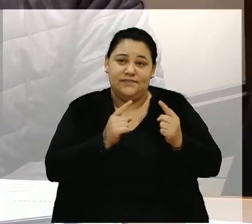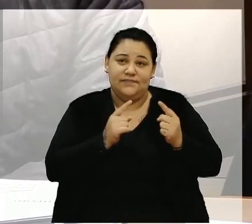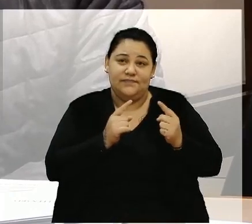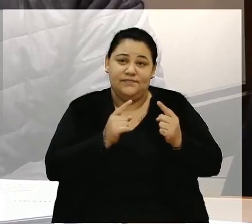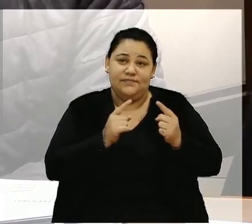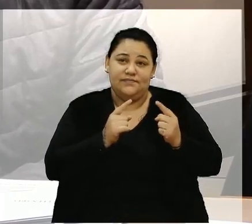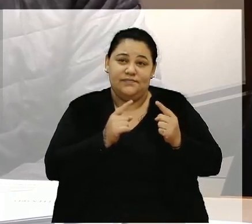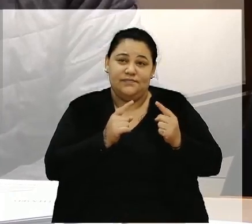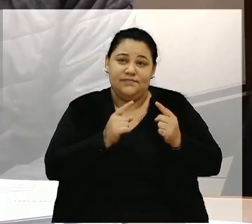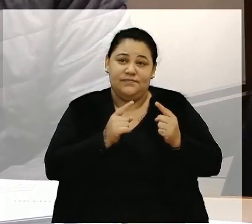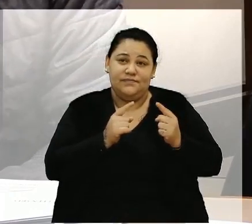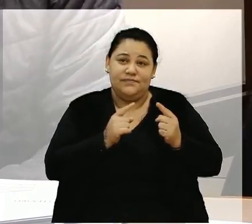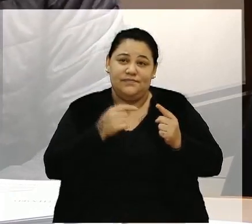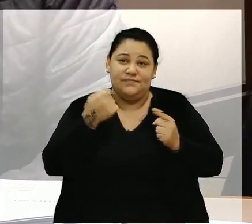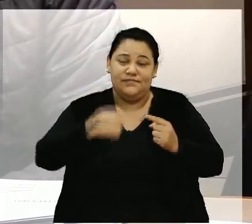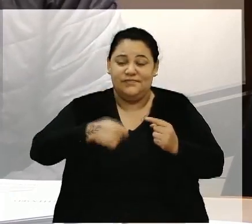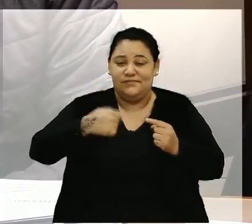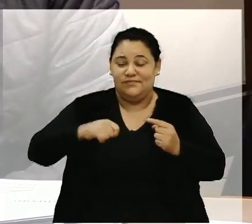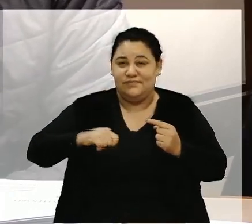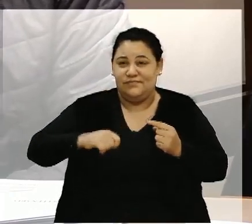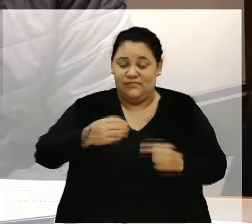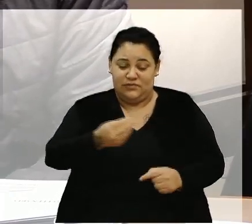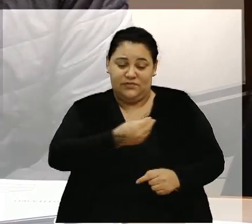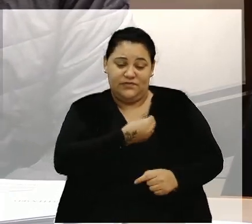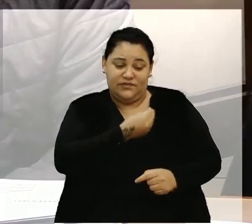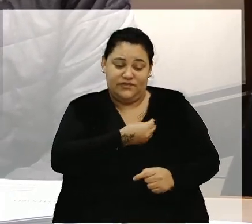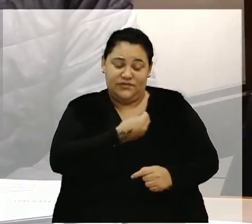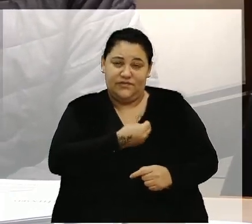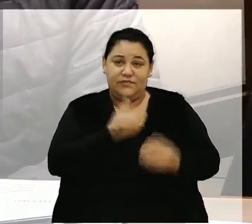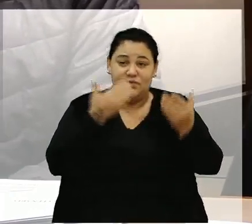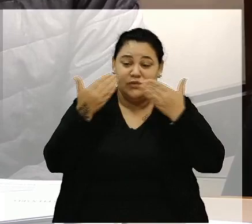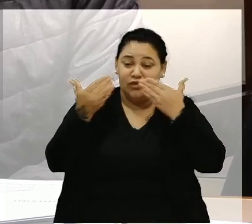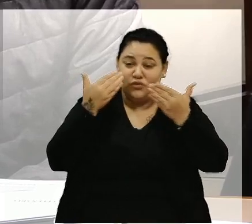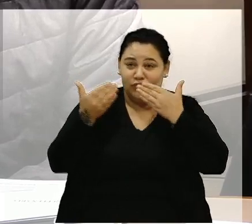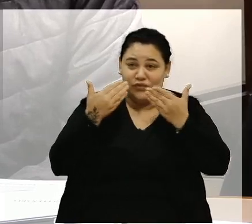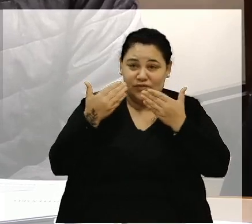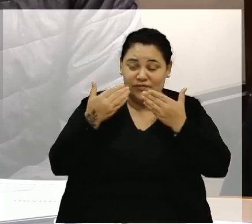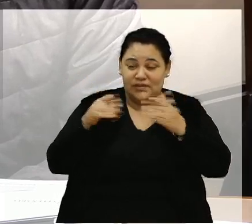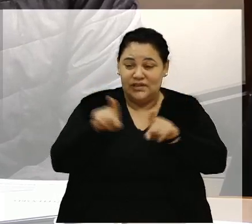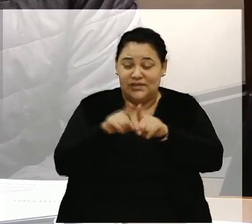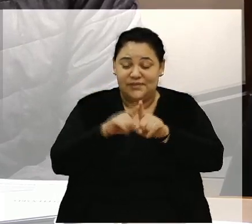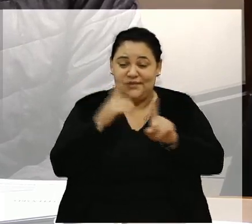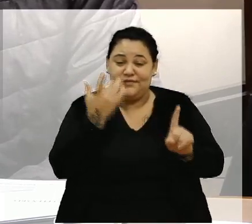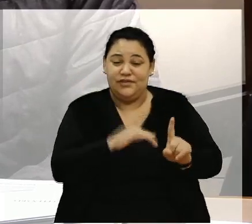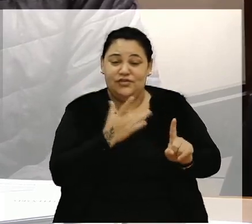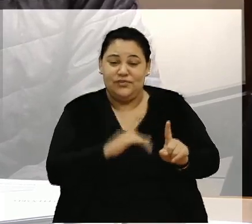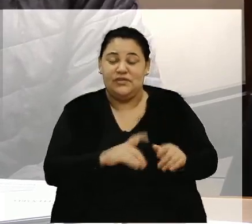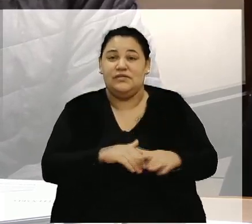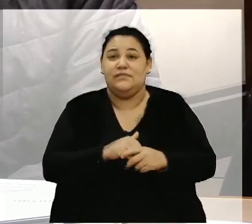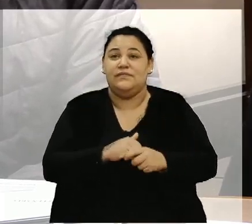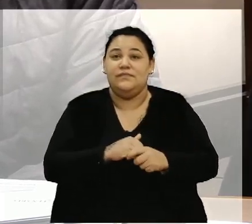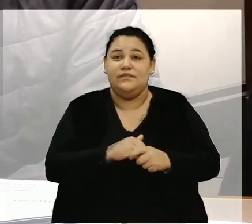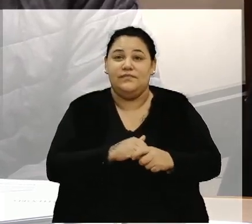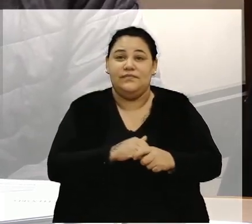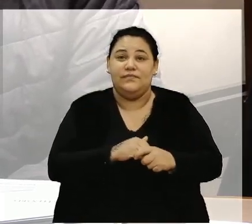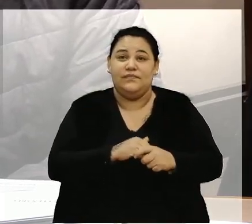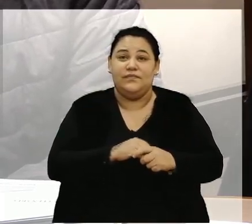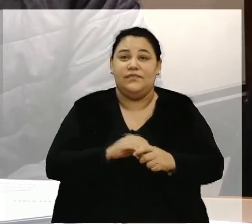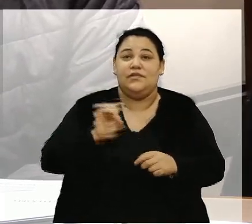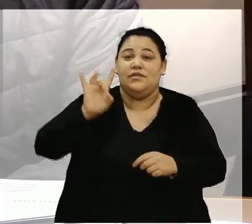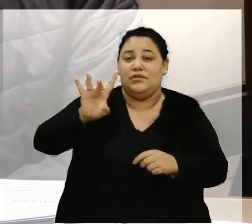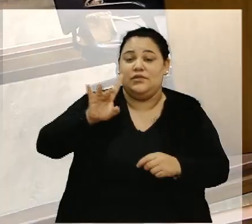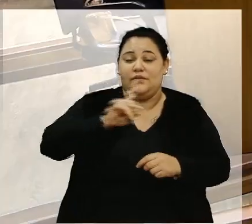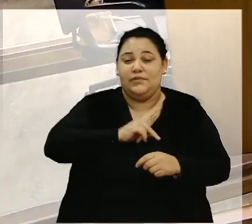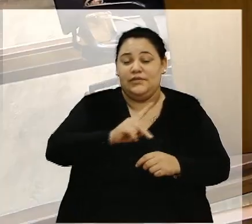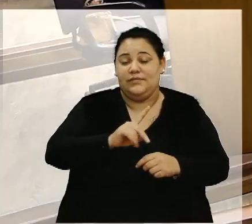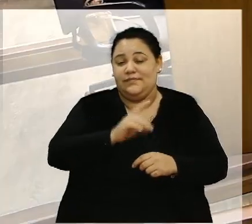vamos viver com a dúvida e com vítimas. Era isso, nobre colega Wagner